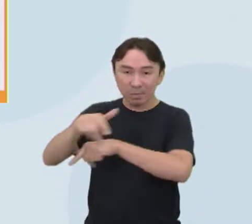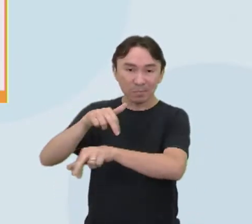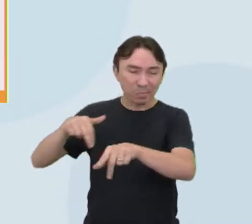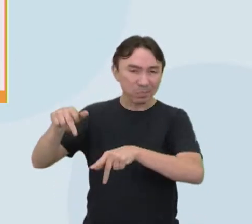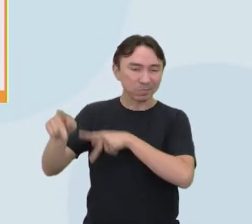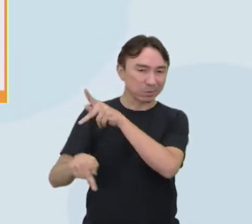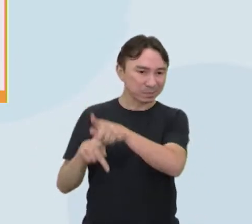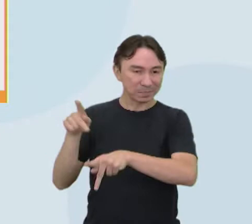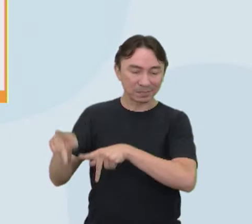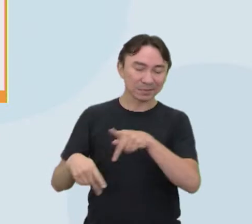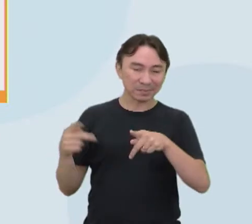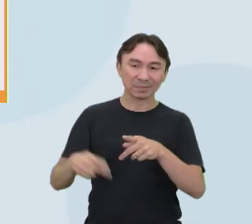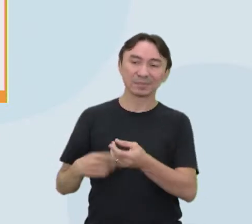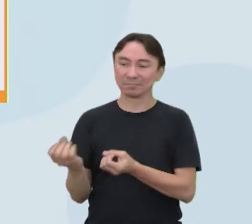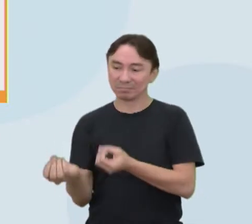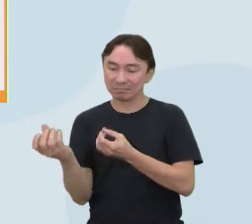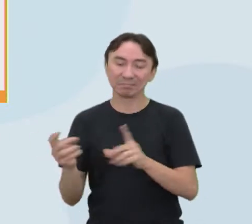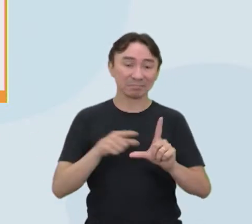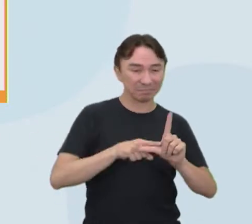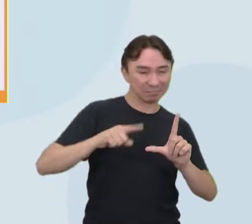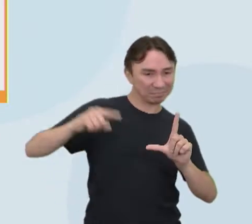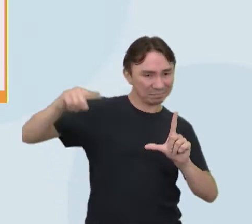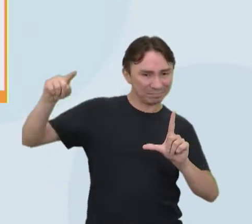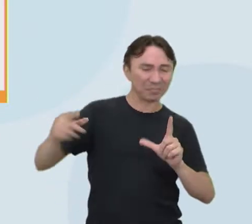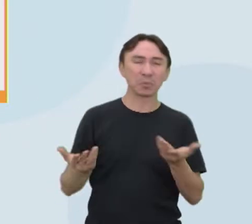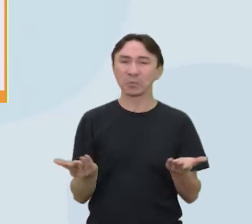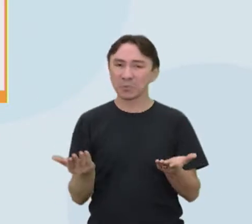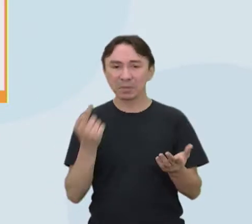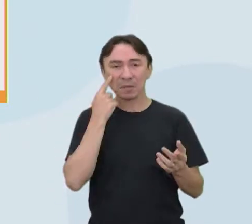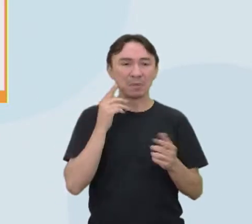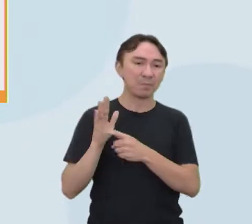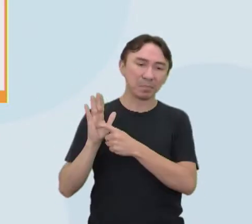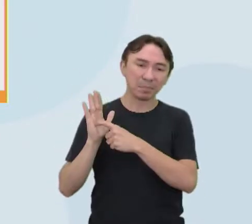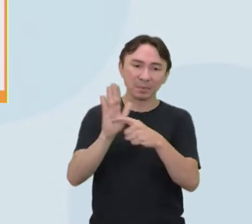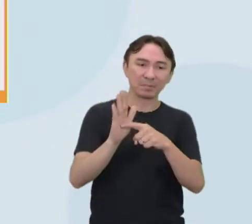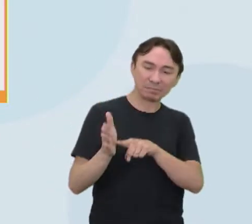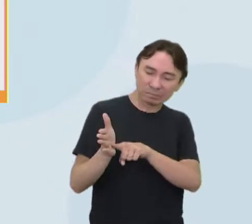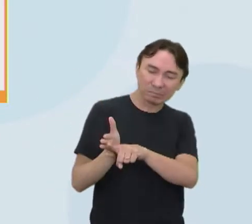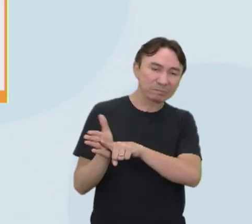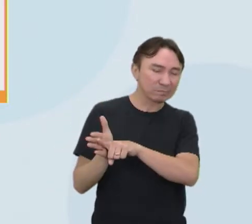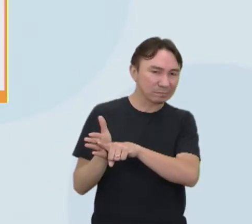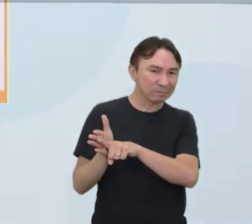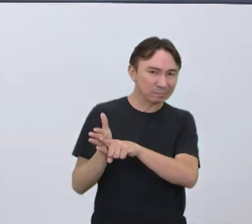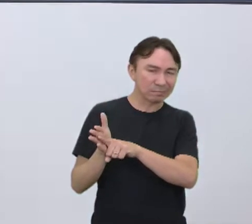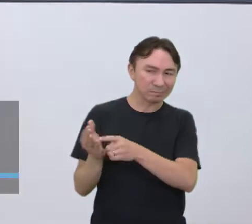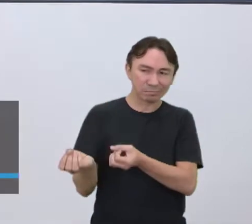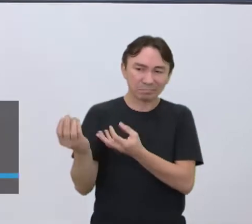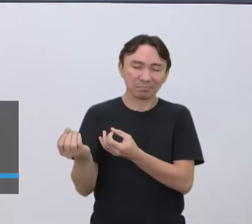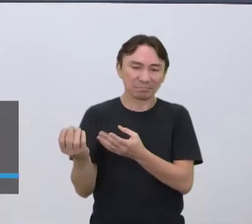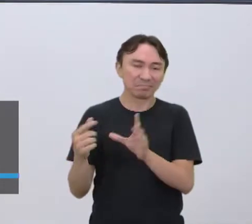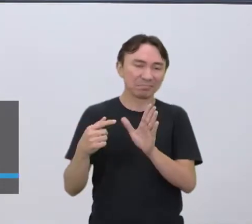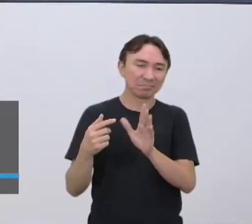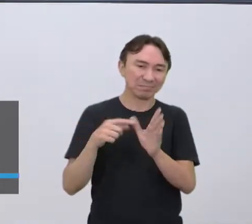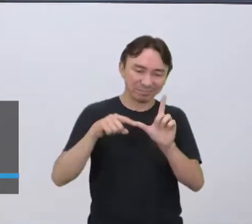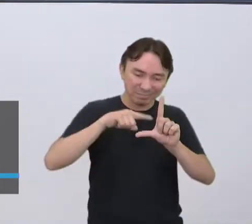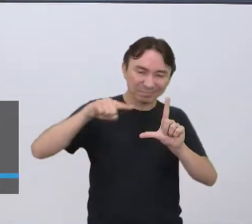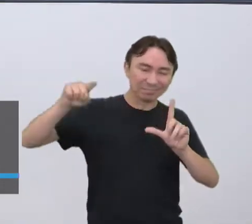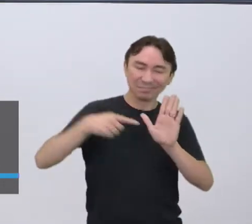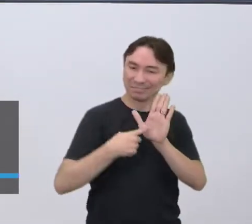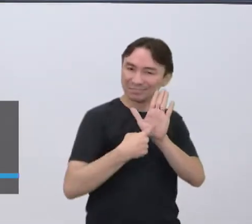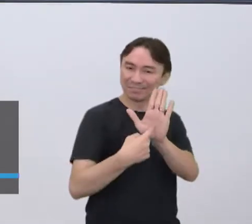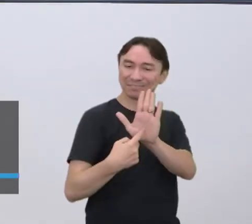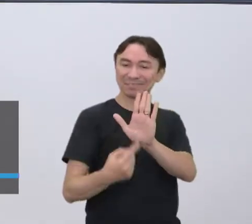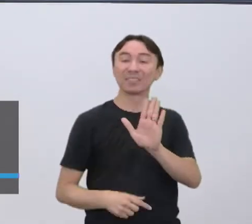uma pesquisa estatística a partir de temas tratados nos componentes desse aprofundamento. E a gente fez uma aula, trabalhando o